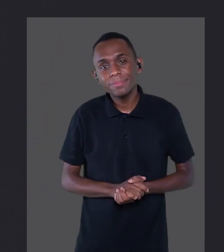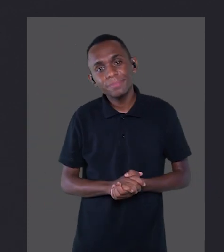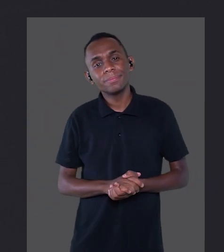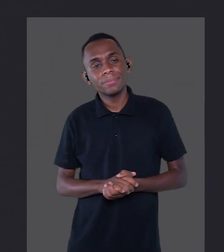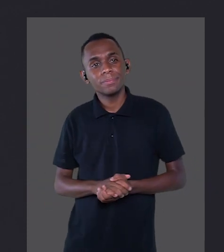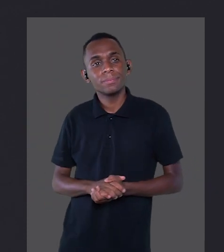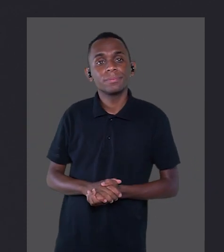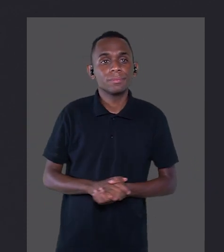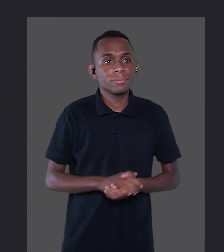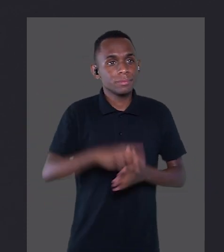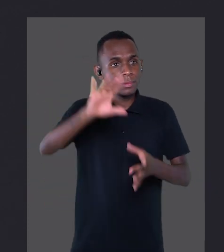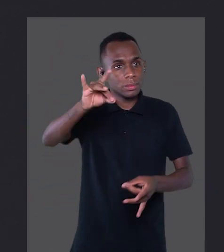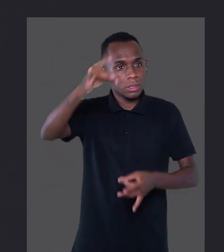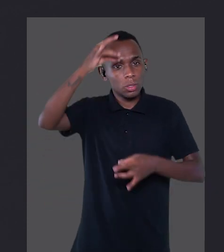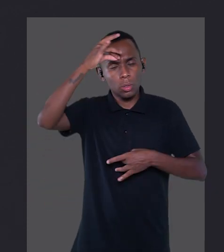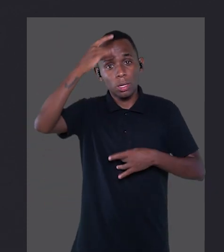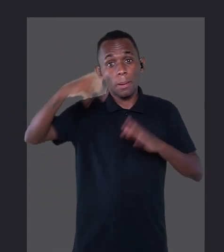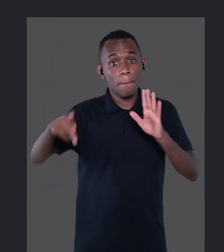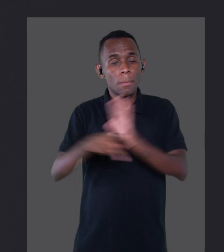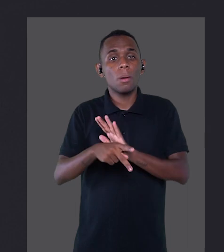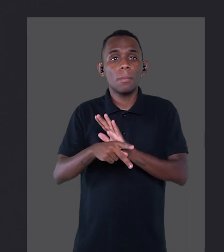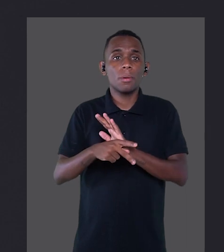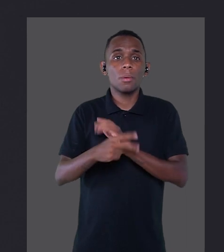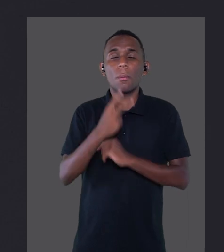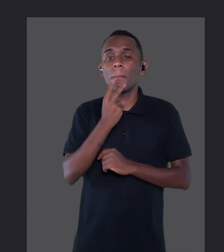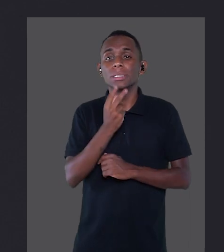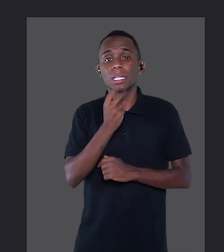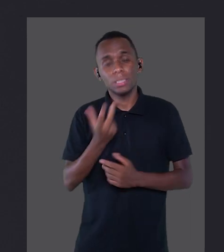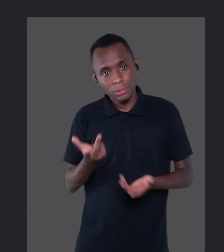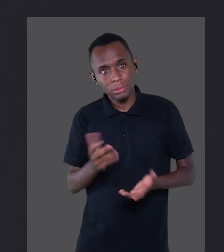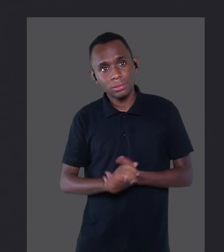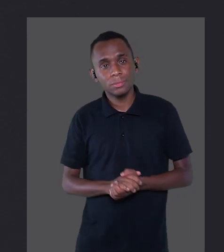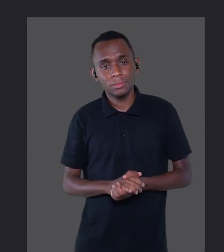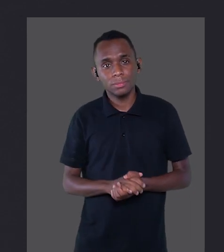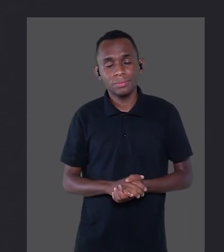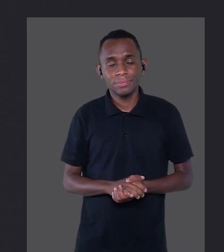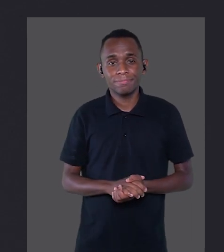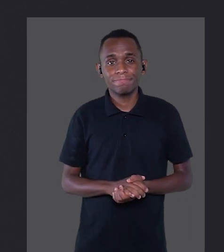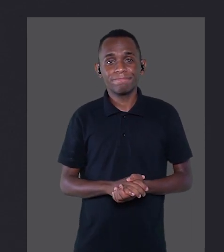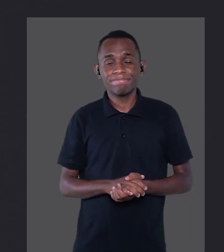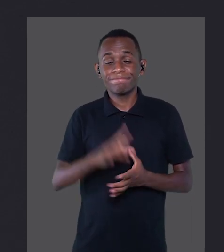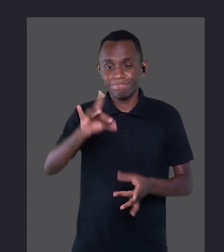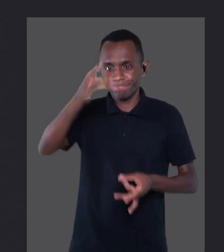de incorporar o fantasma do Machado de Assis, né? E